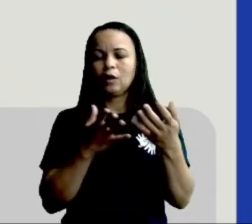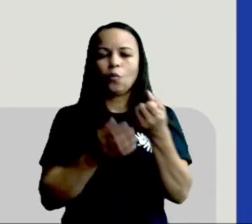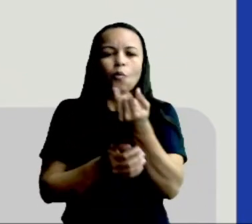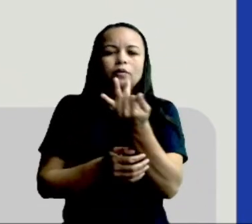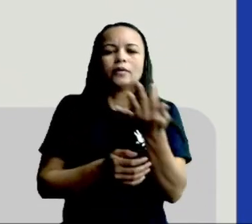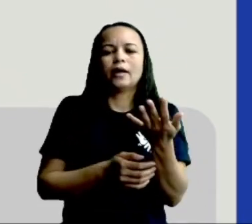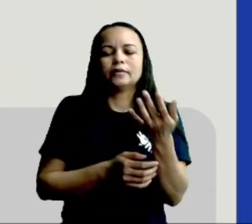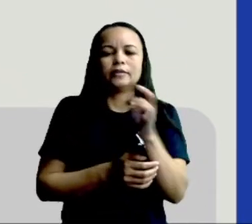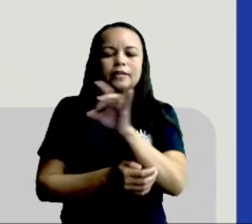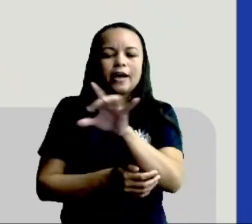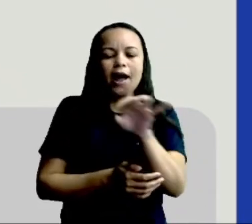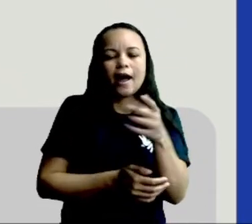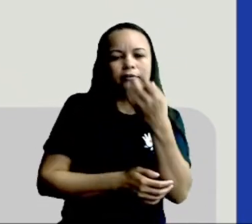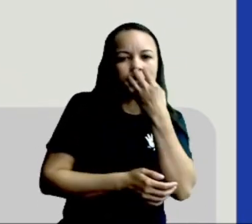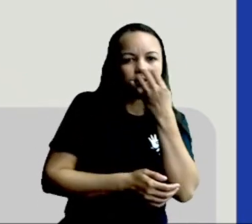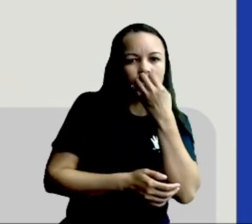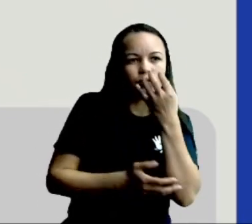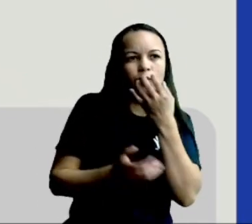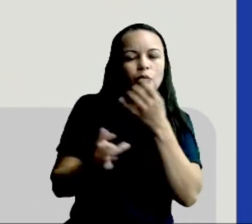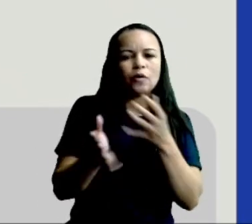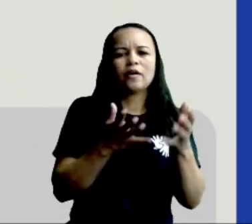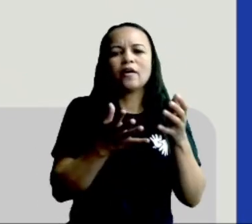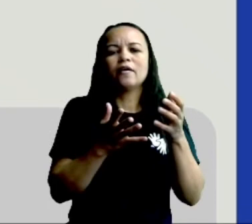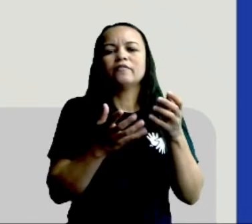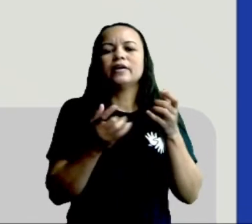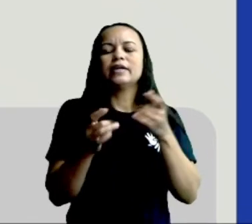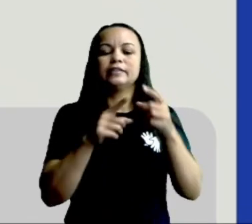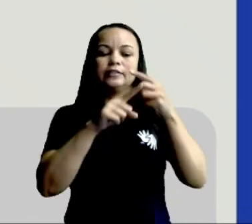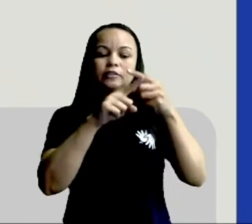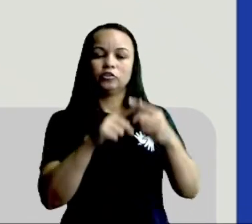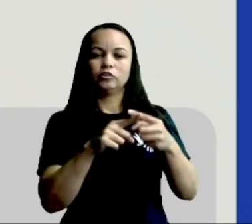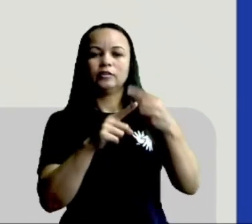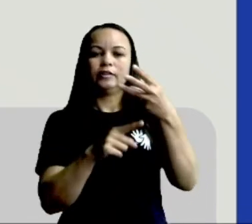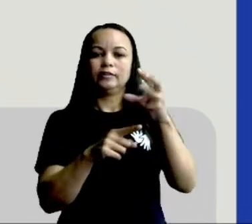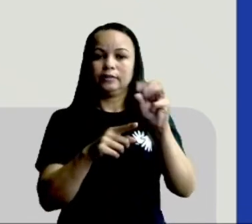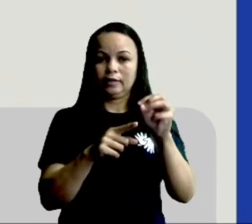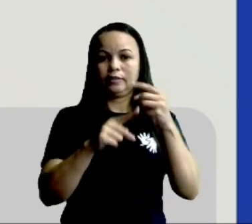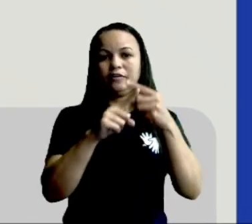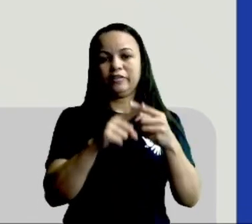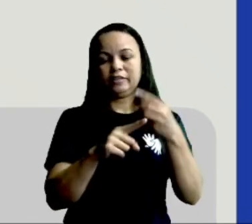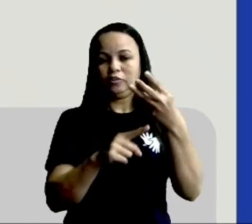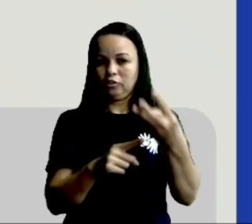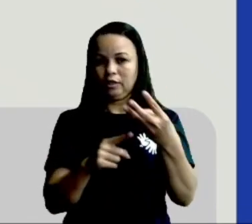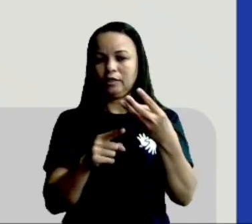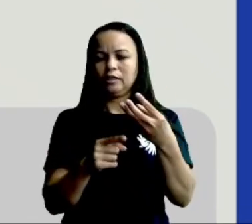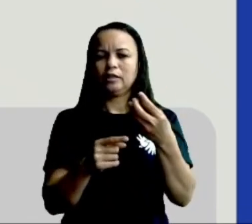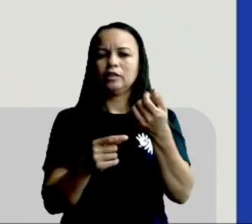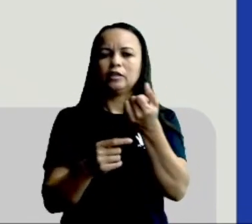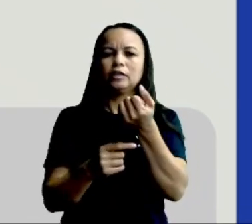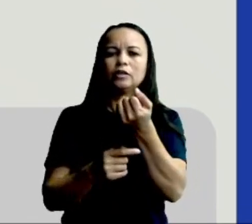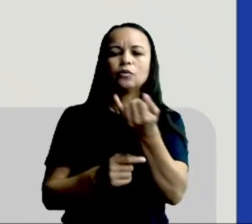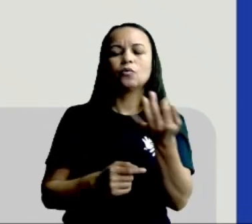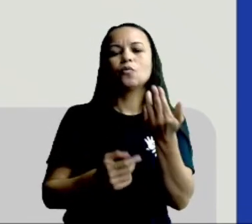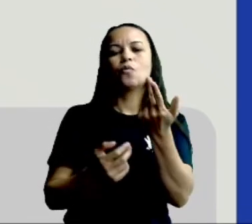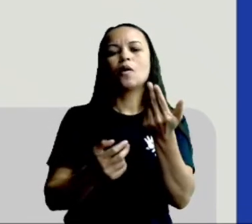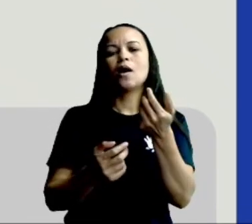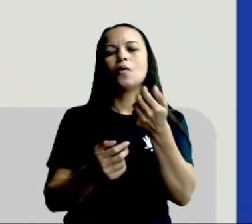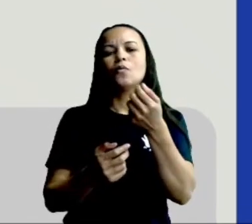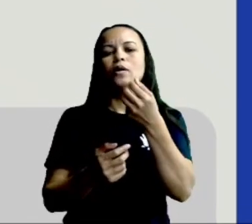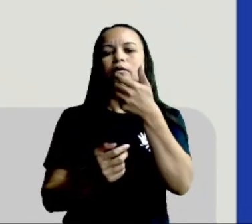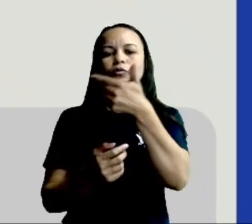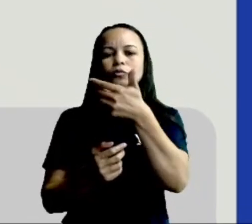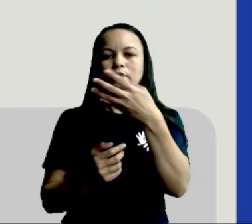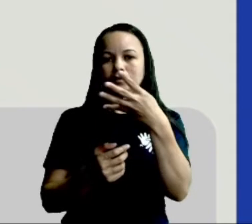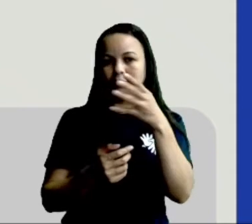isso? Então, 80 cachorros vezes 30 pacotes de ração por cachorro, igual a 240 pacotes de